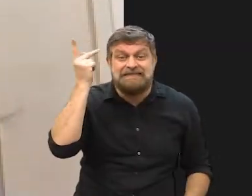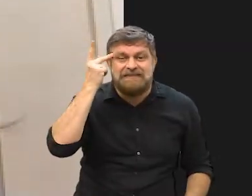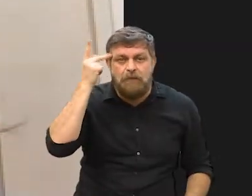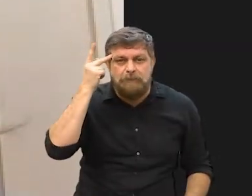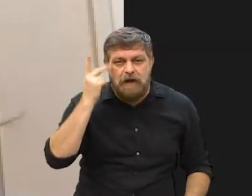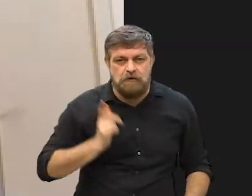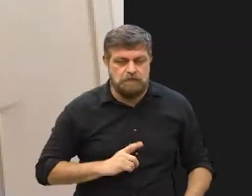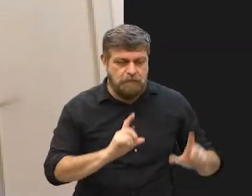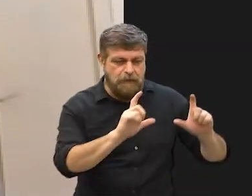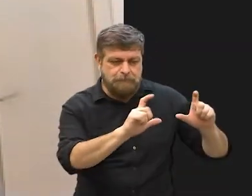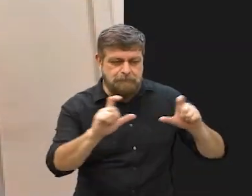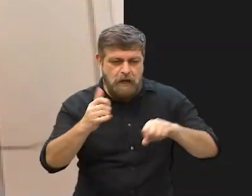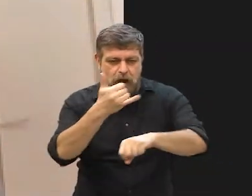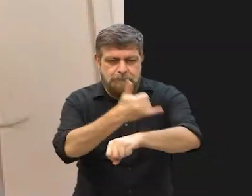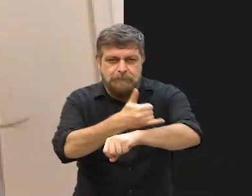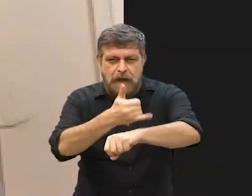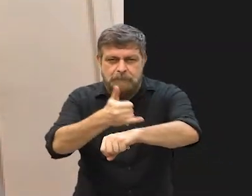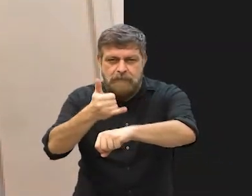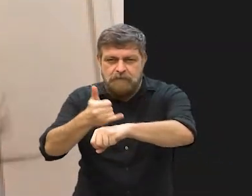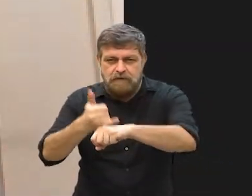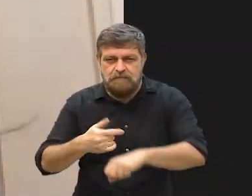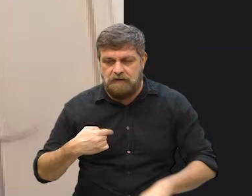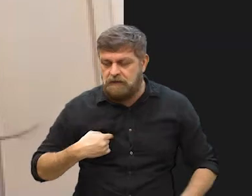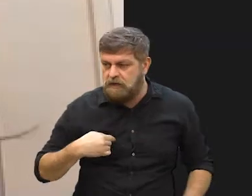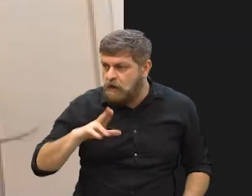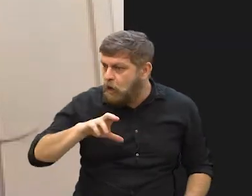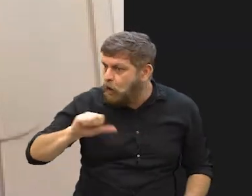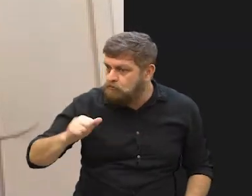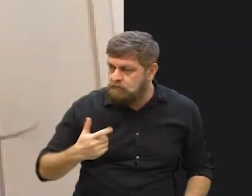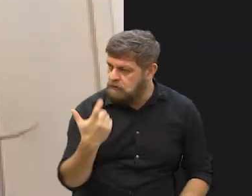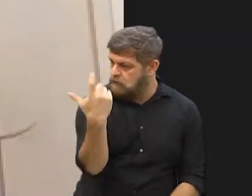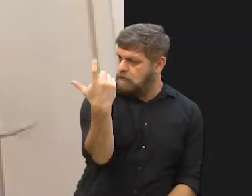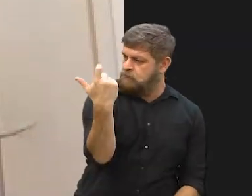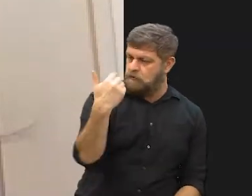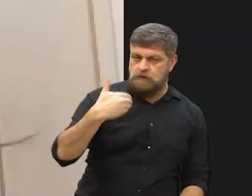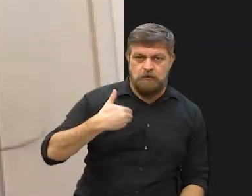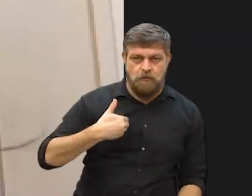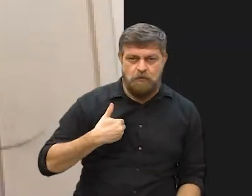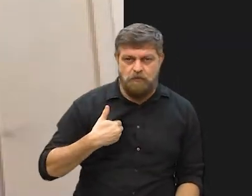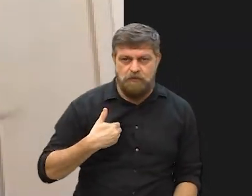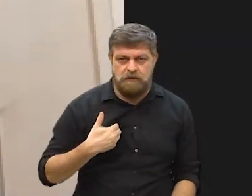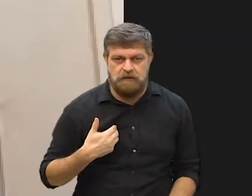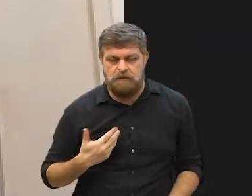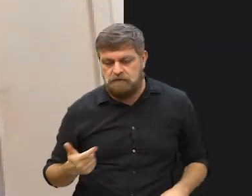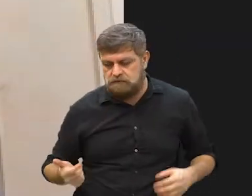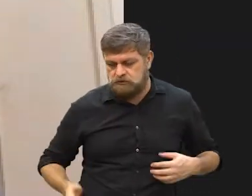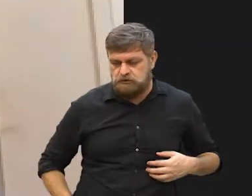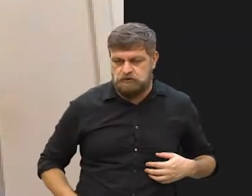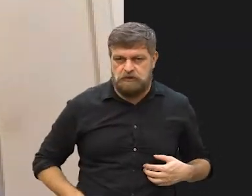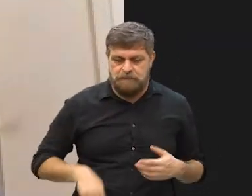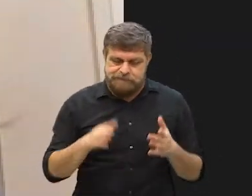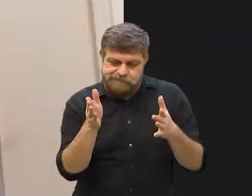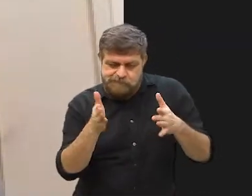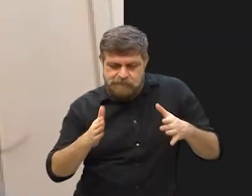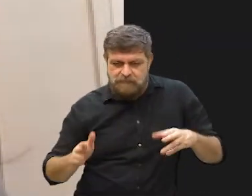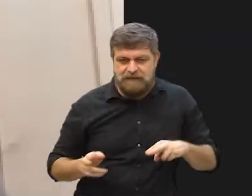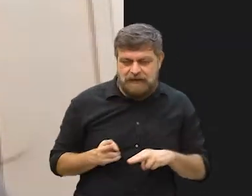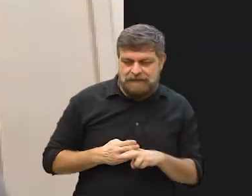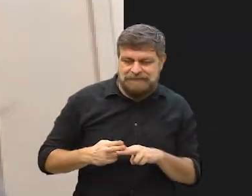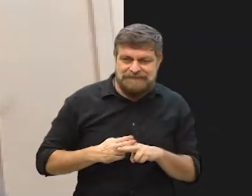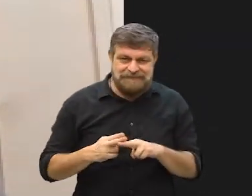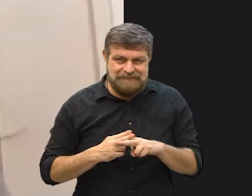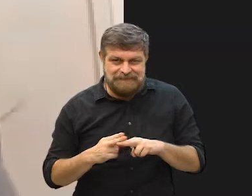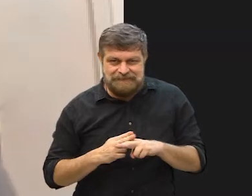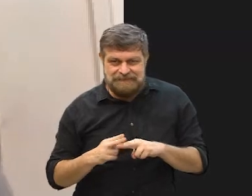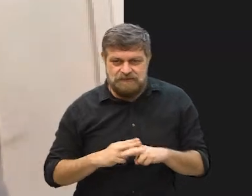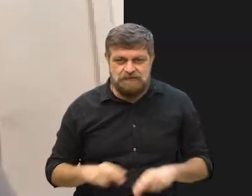uma exposição de fotos, coisa que eu nunca tinha feito, assim, sensual. Eu já tinha na época mais de